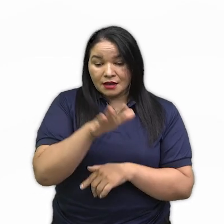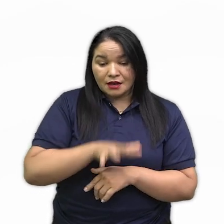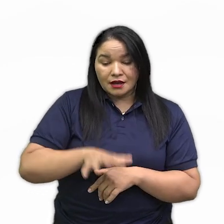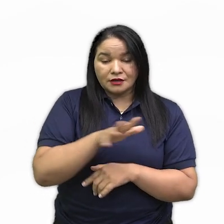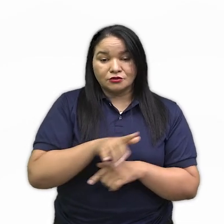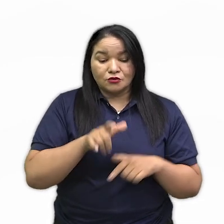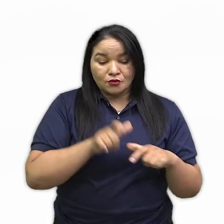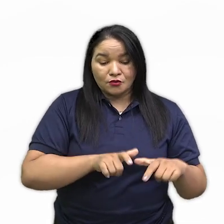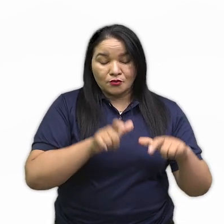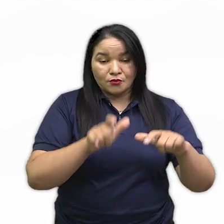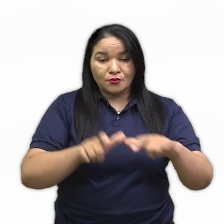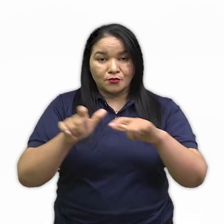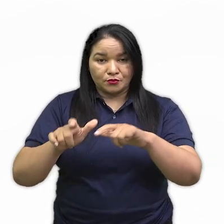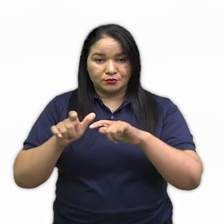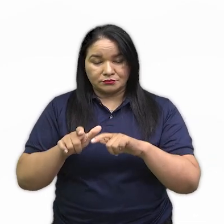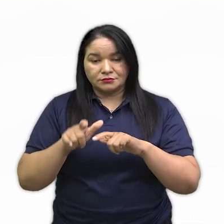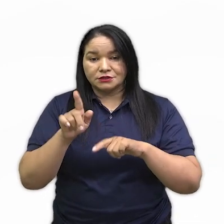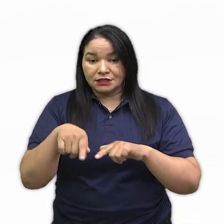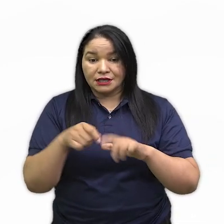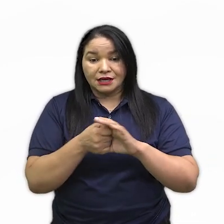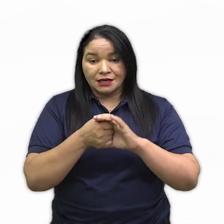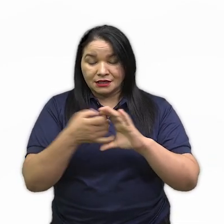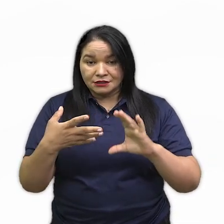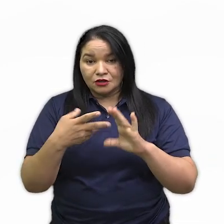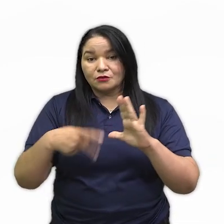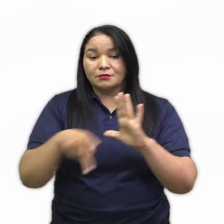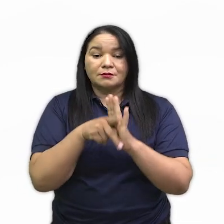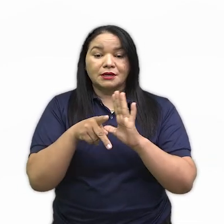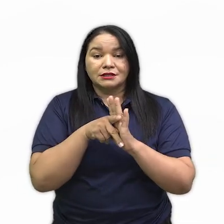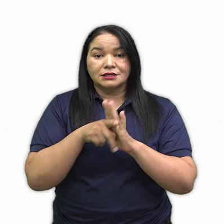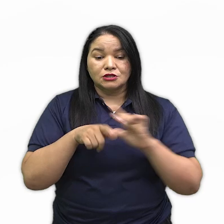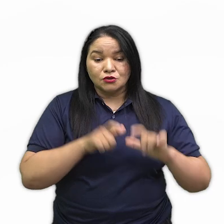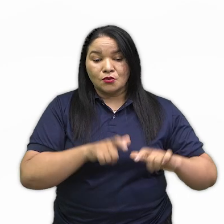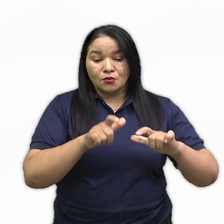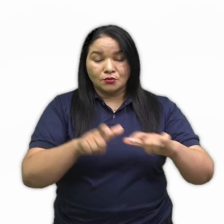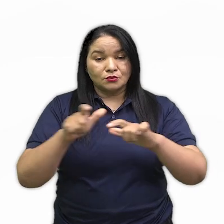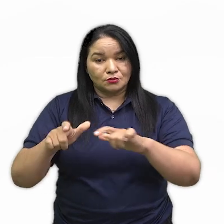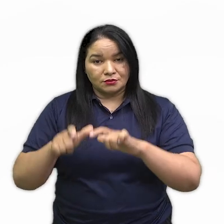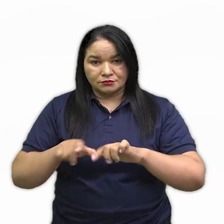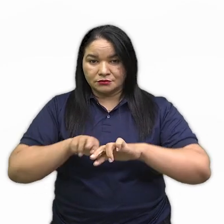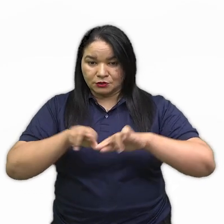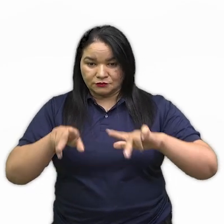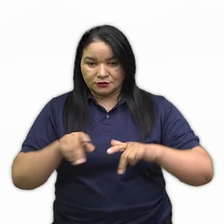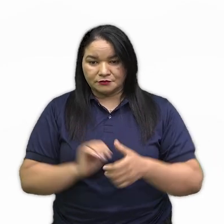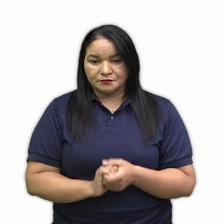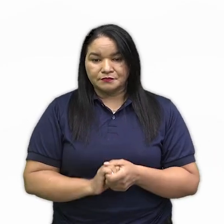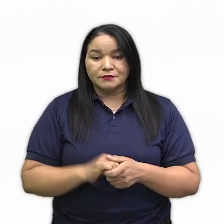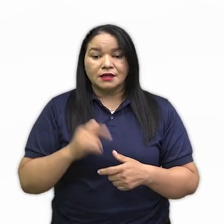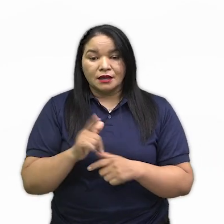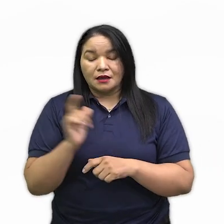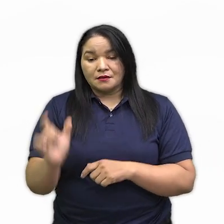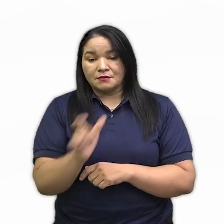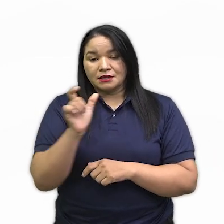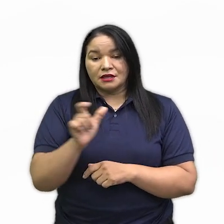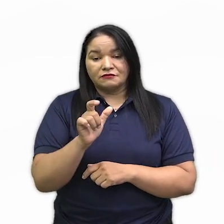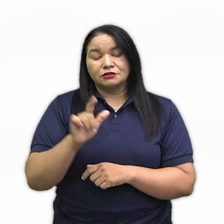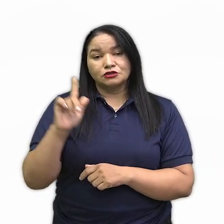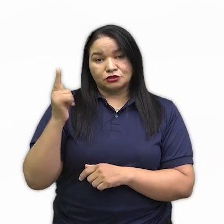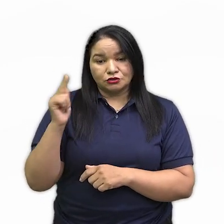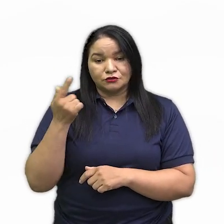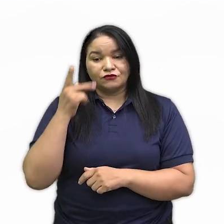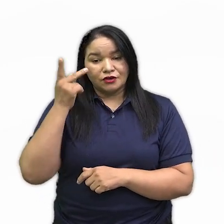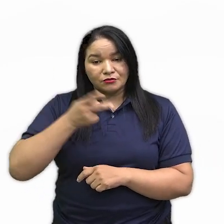seja, o enfoque está na caracterização espacial territorial. O termo geografia política foi criado por